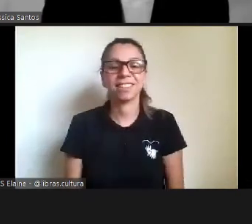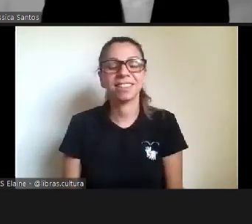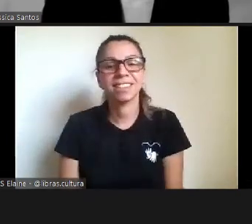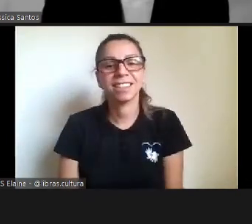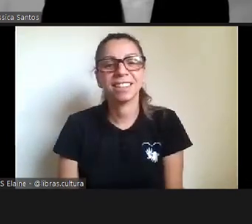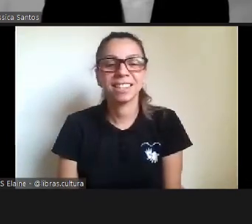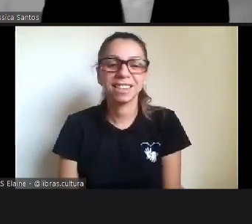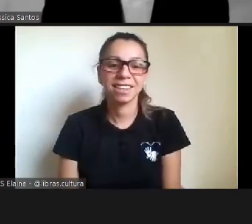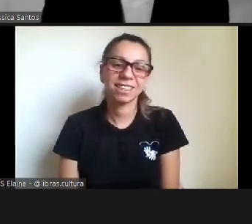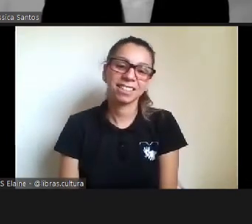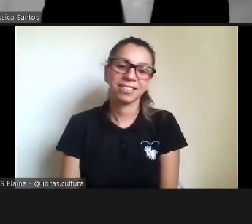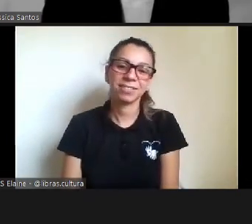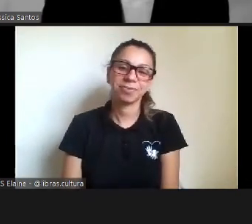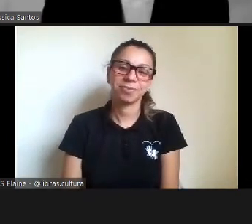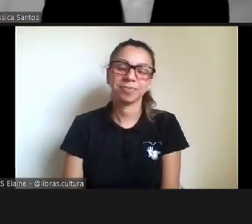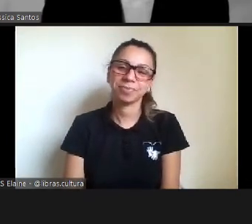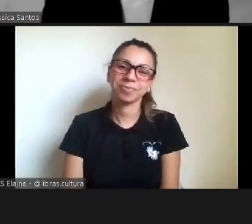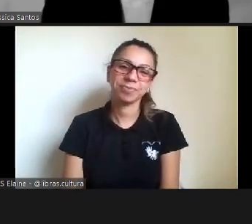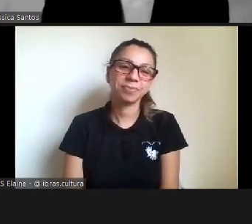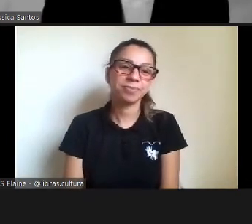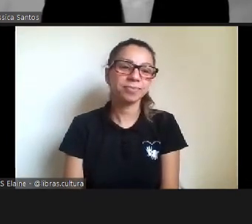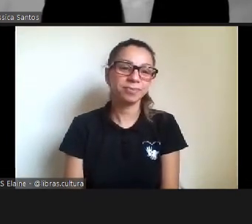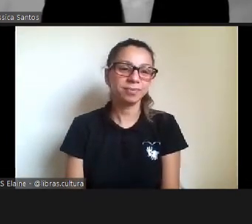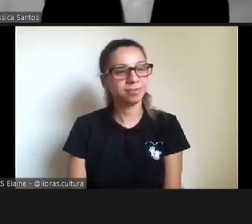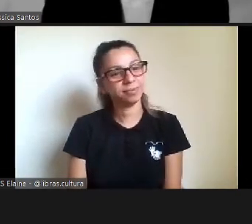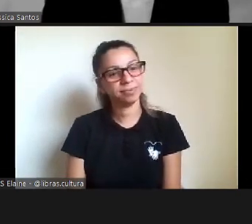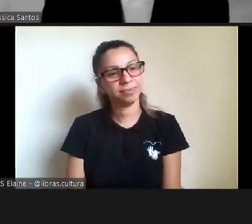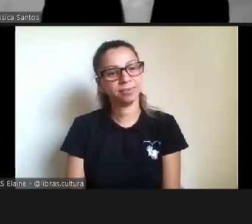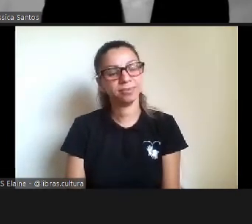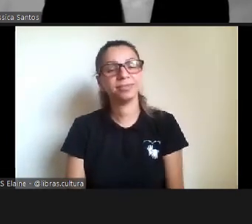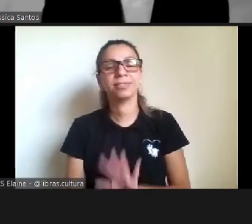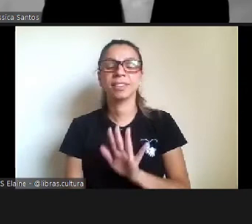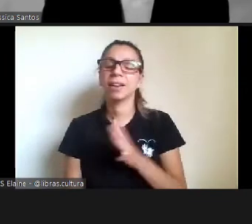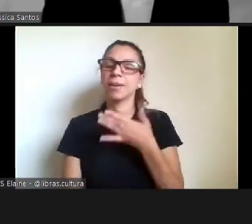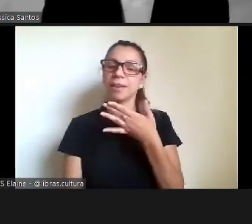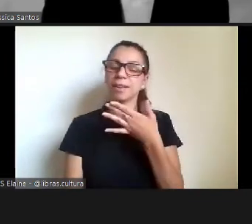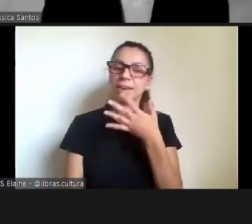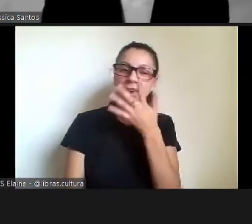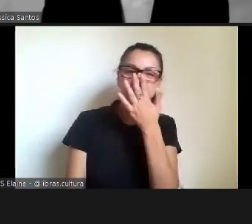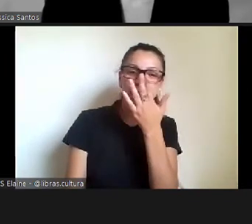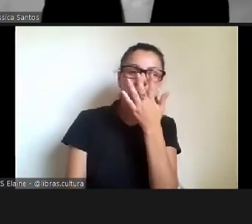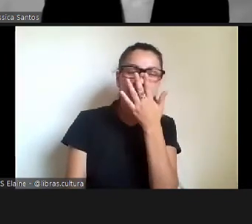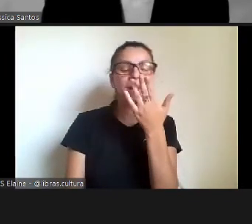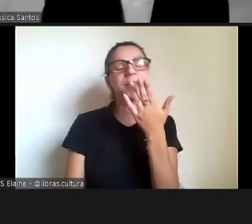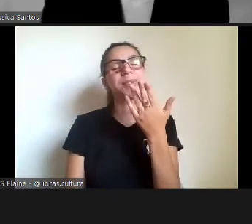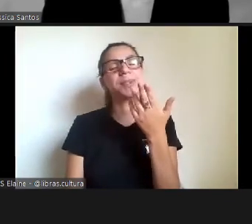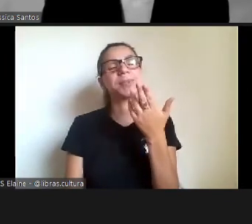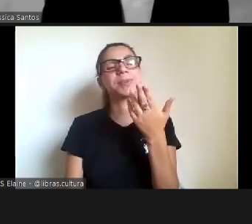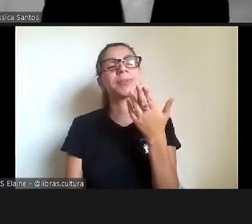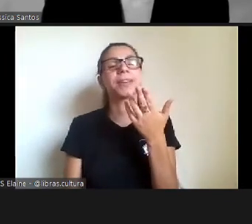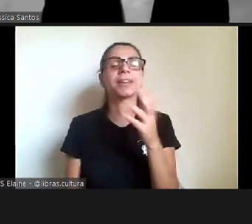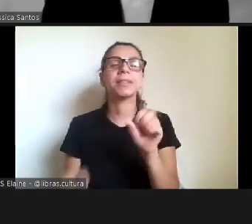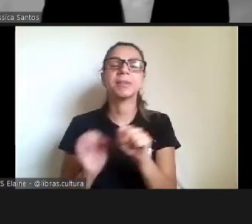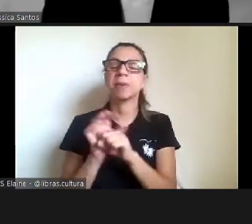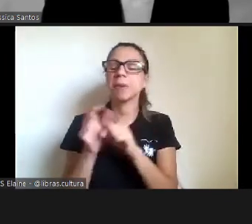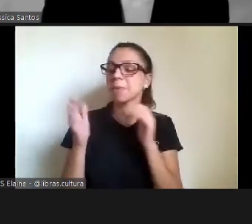Eu acho que a gente está num momento assim, muito, como o Fábio falou, é um momento muito